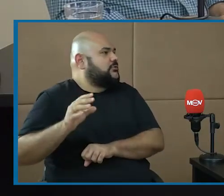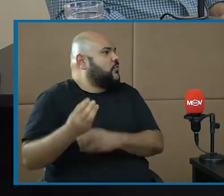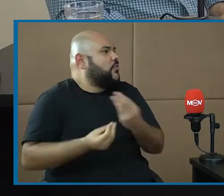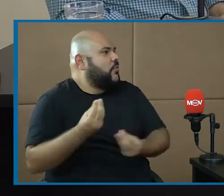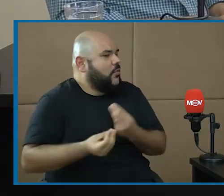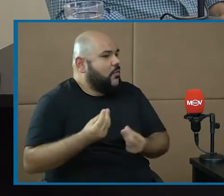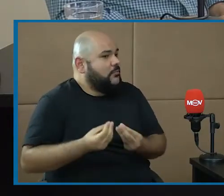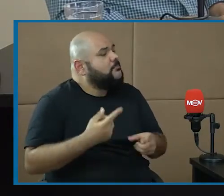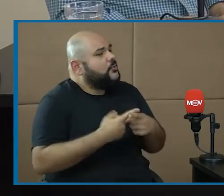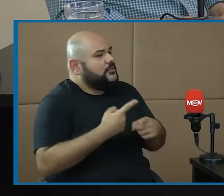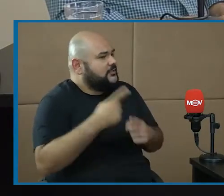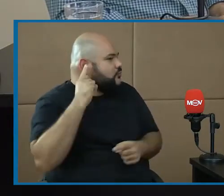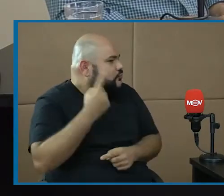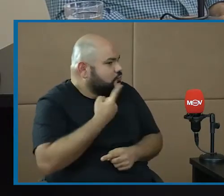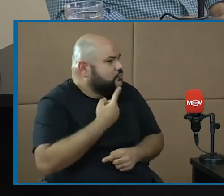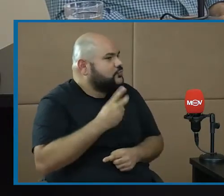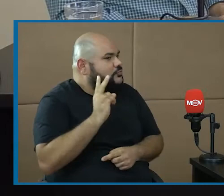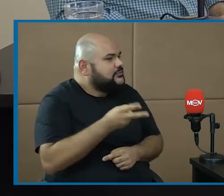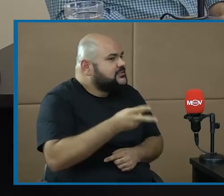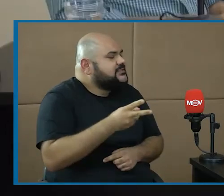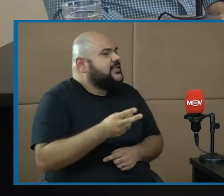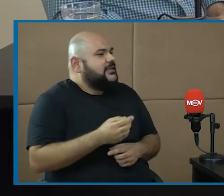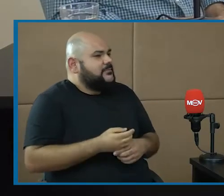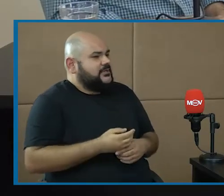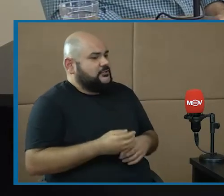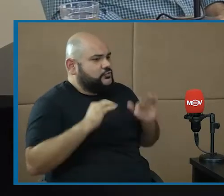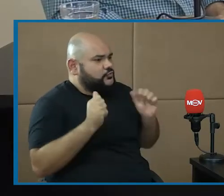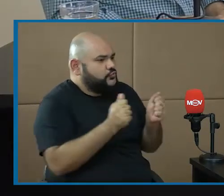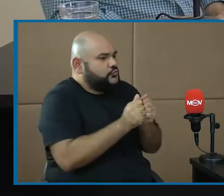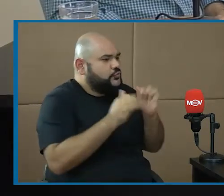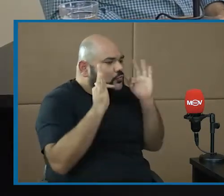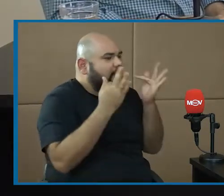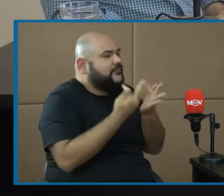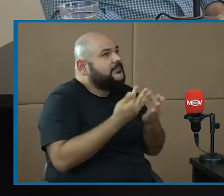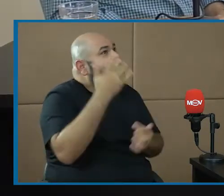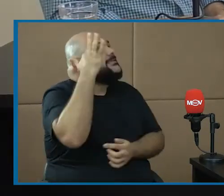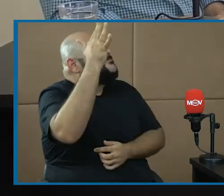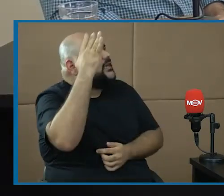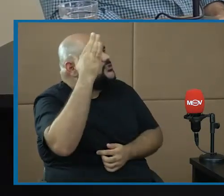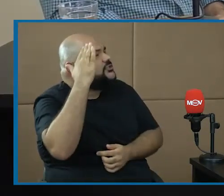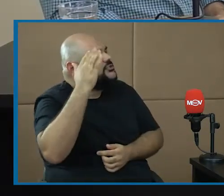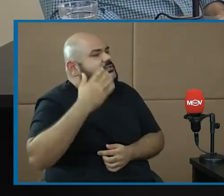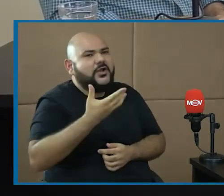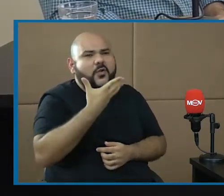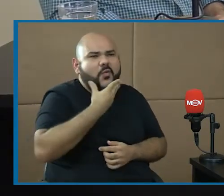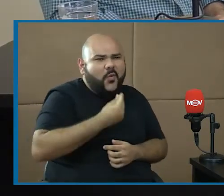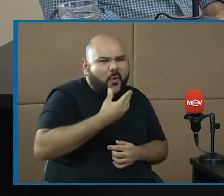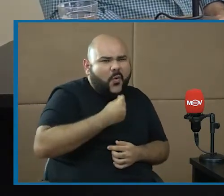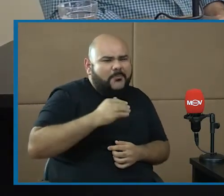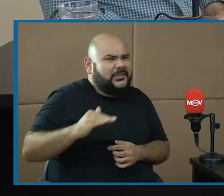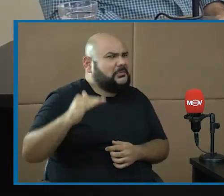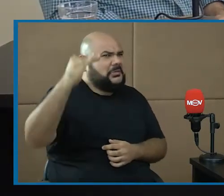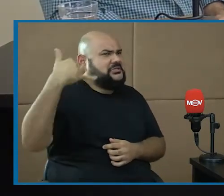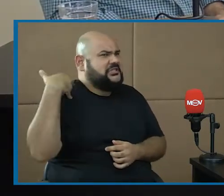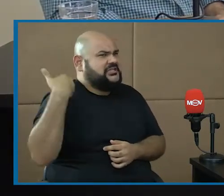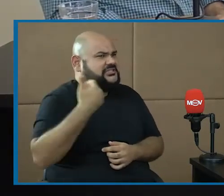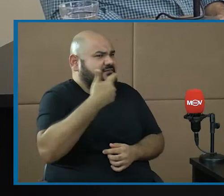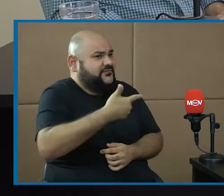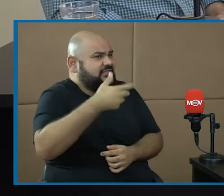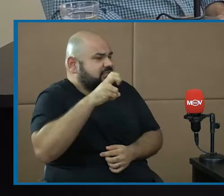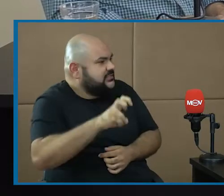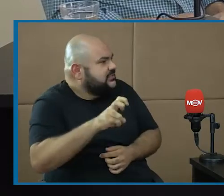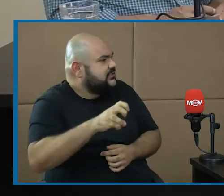criado com a família, sempre amparado por ela. Imagina você, já é um homem, já 20 anos, 25 anos, você precisa ir ao médico, você vai com a sua